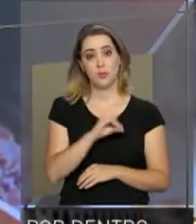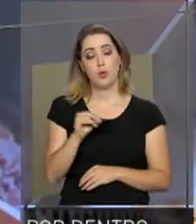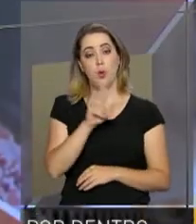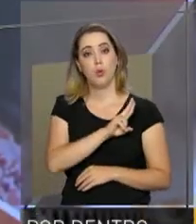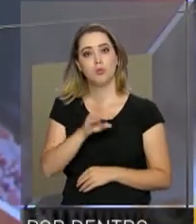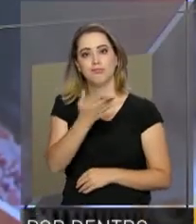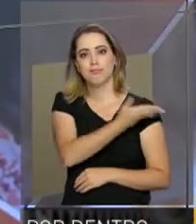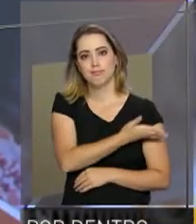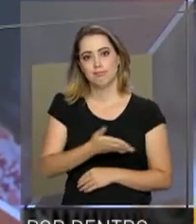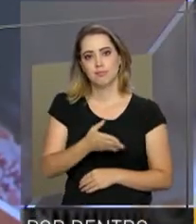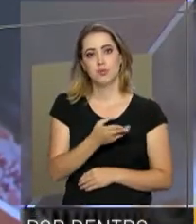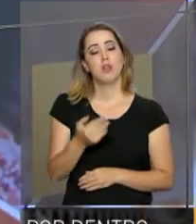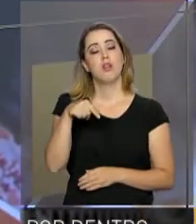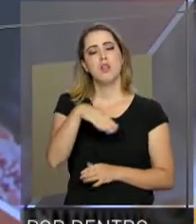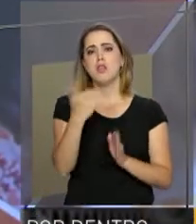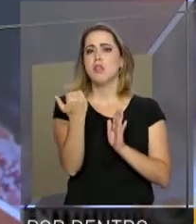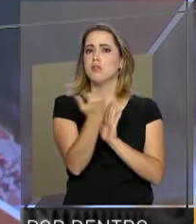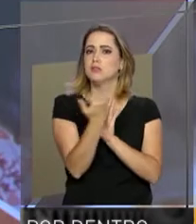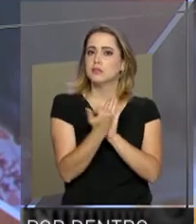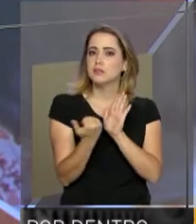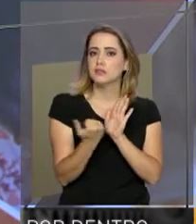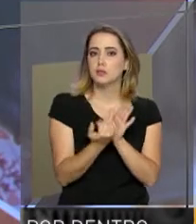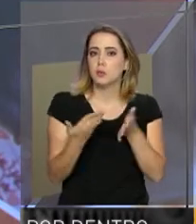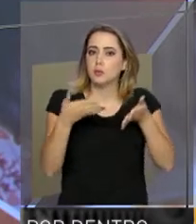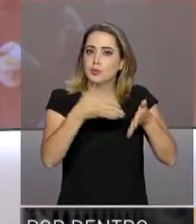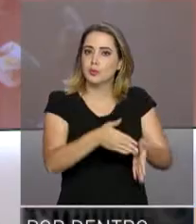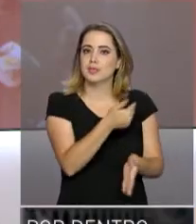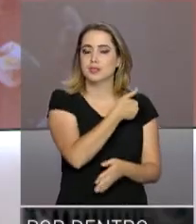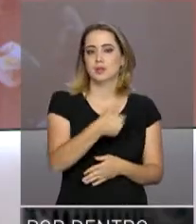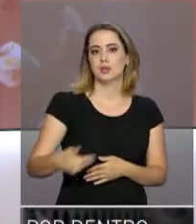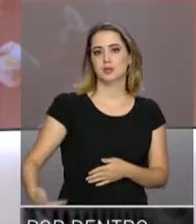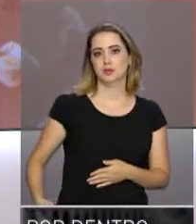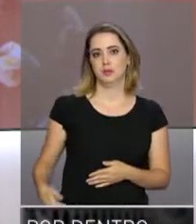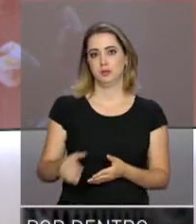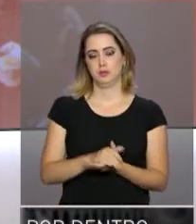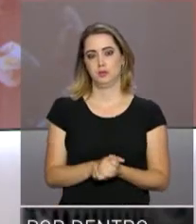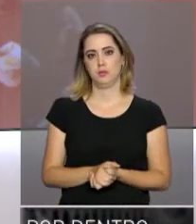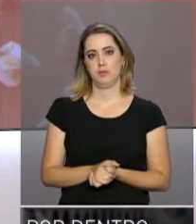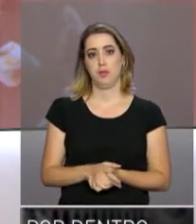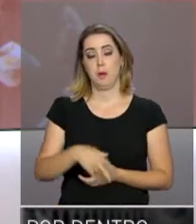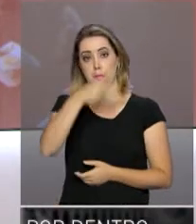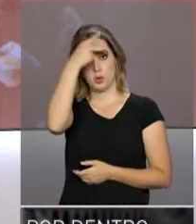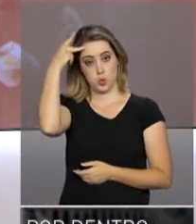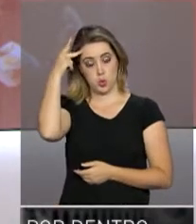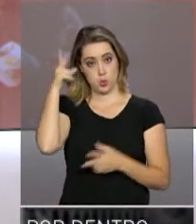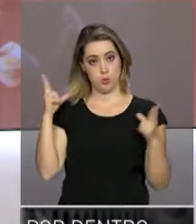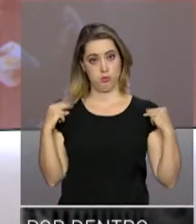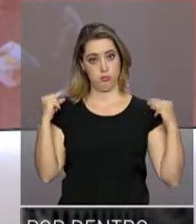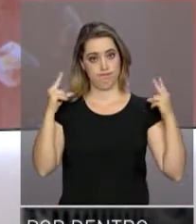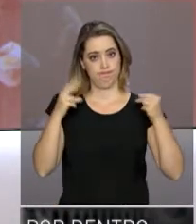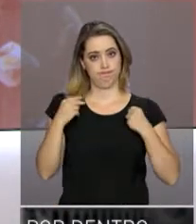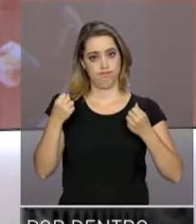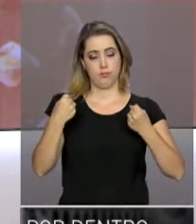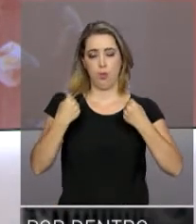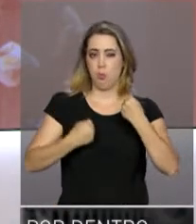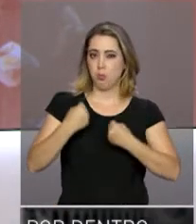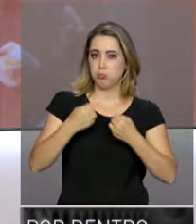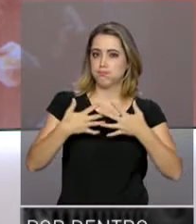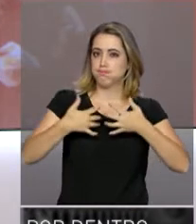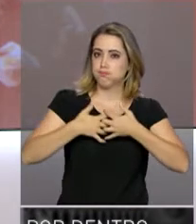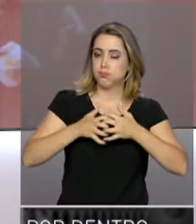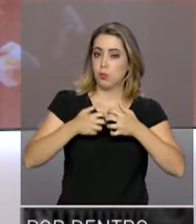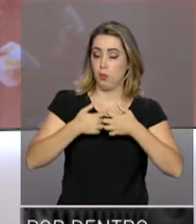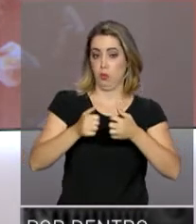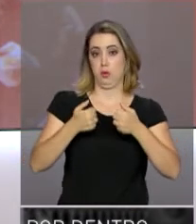Eu sou Renata Corsini e esse é o programa Por Dentro do Governo. Motoristas de caminhão, ônibus ou van que vão tirar